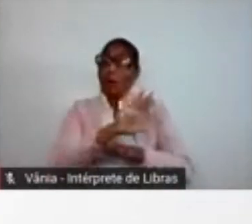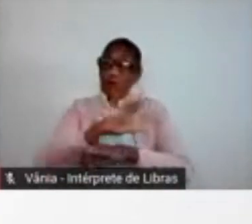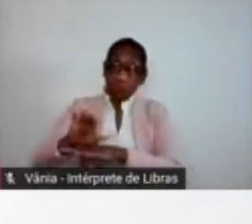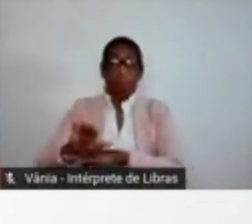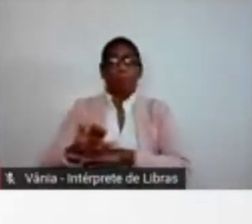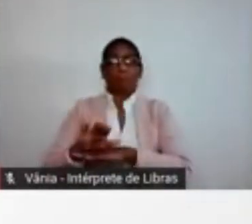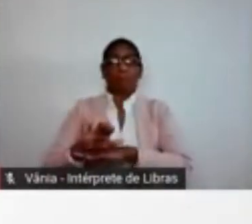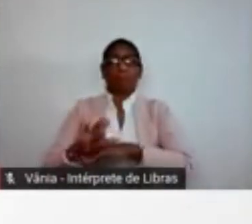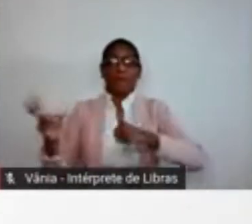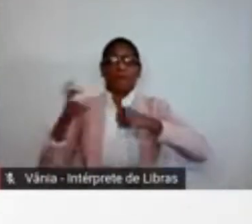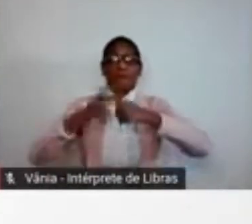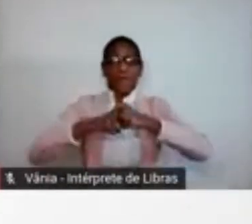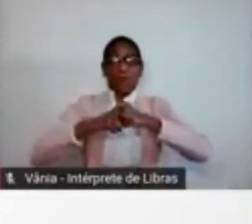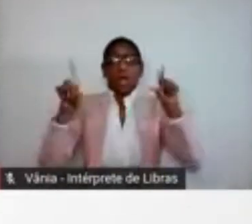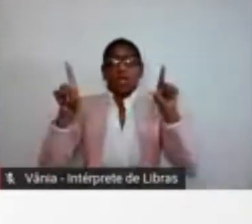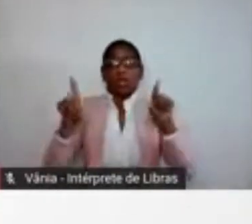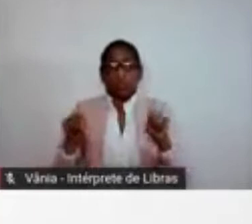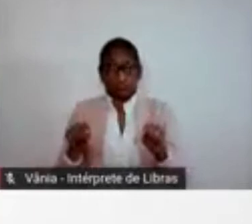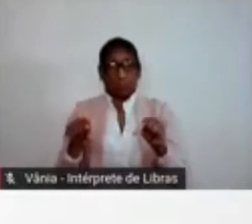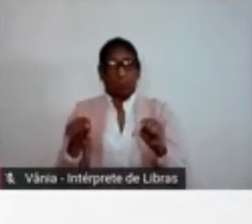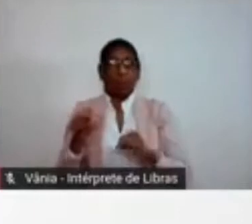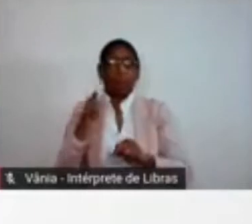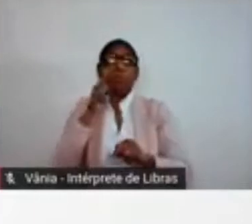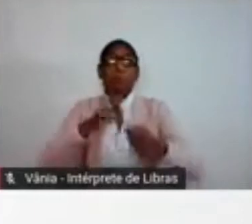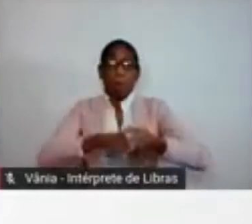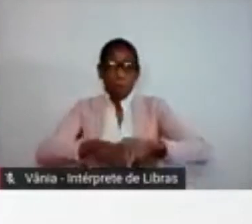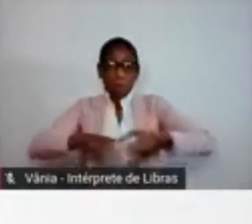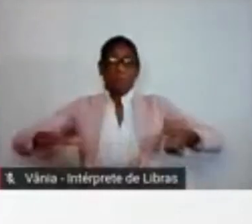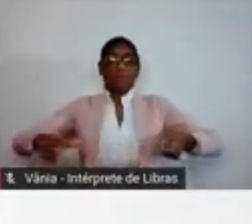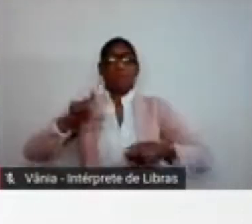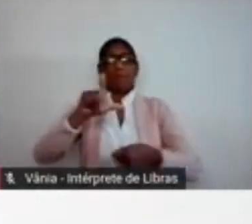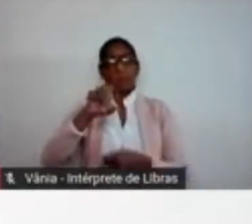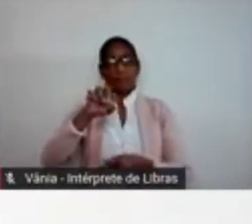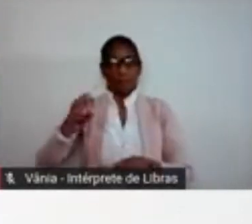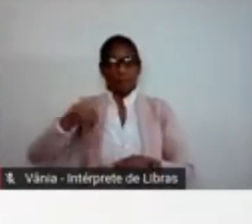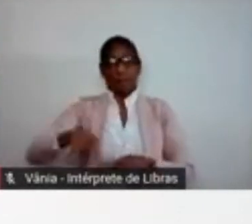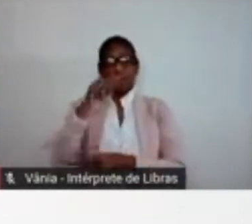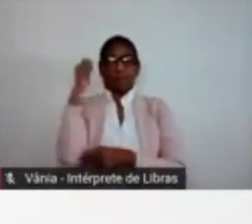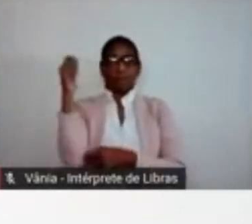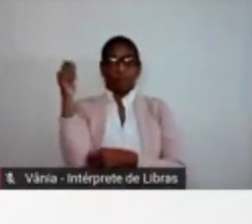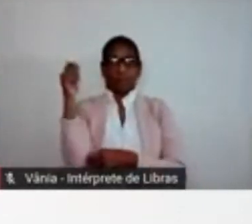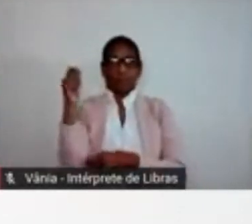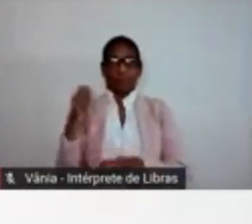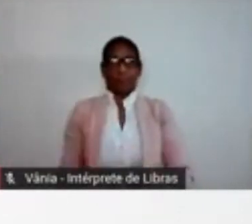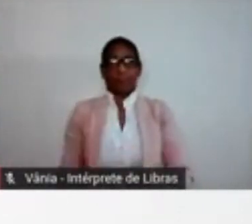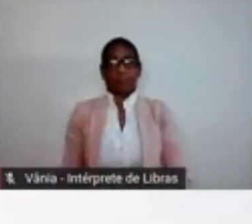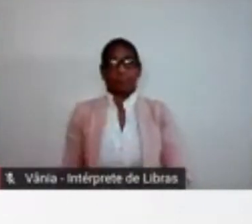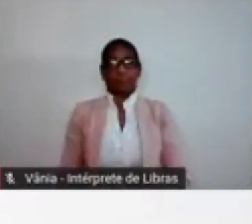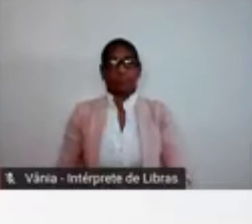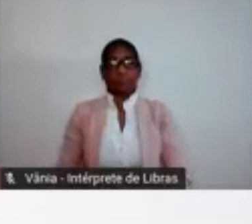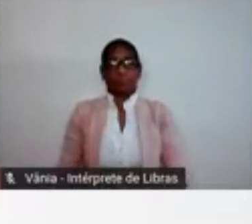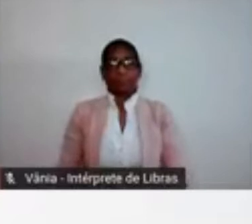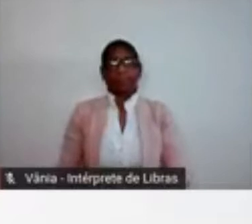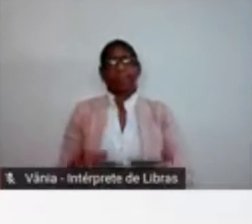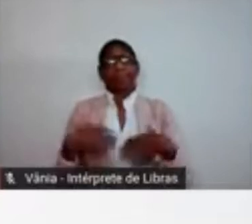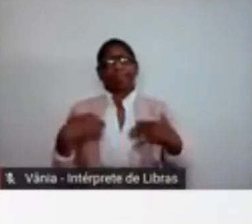o vírus se disseminasse menos e nós pudéssemos fazer essa ampliação de oferta aqui no nosso estado. Nós